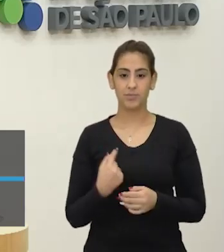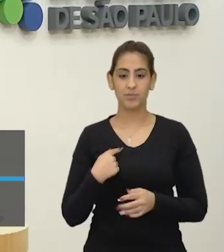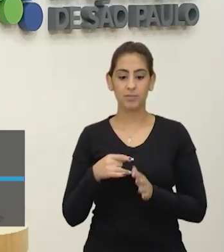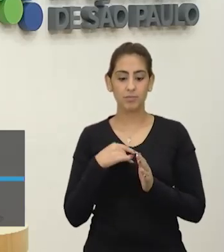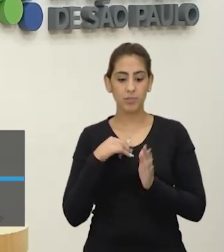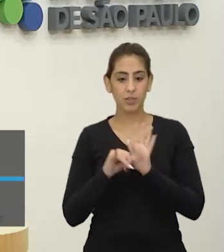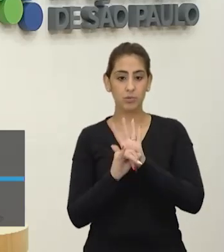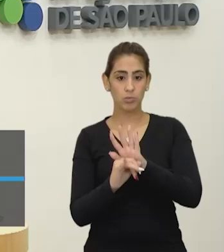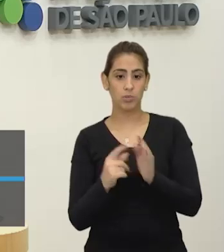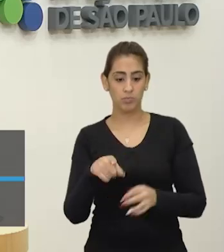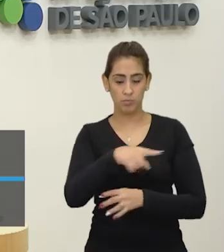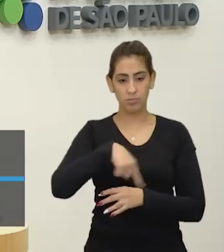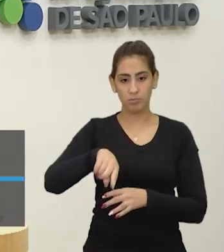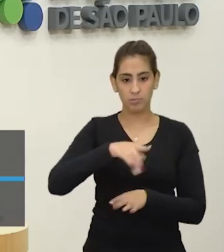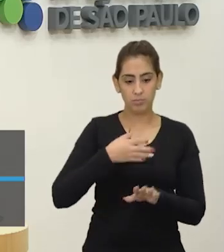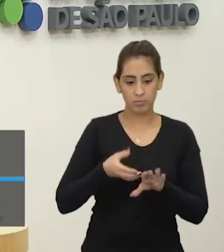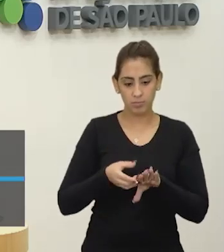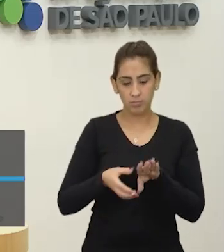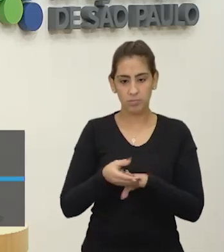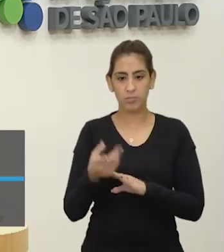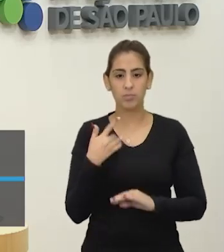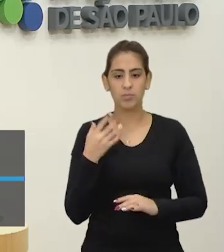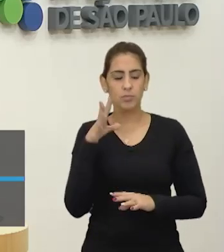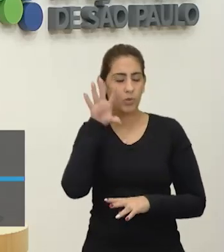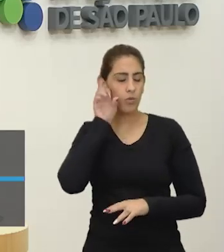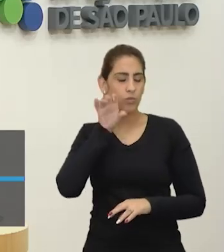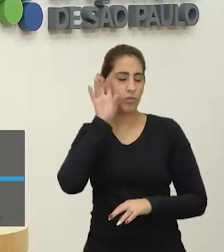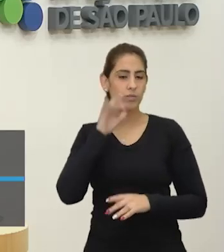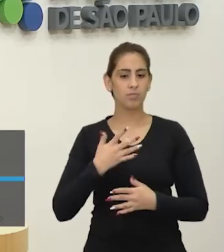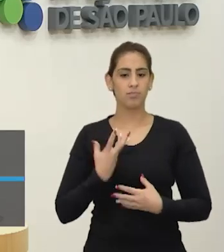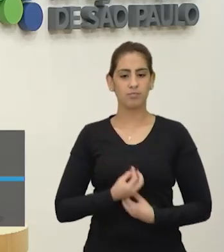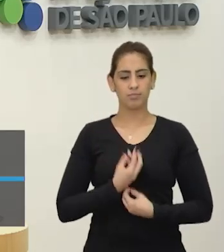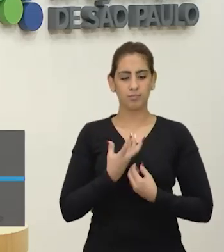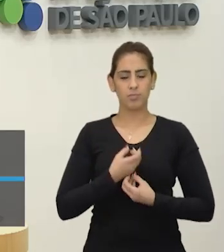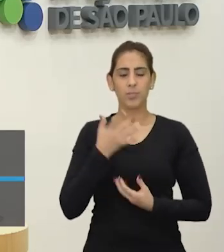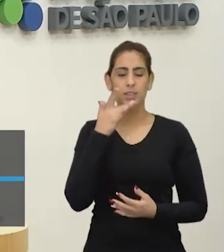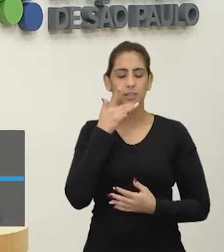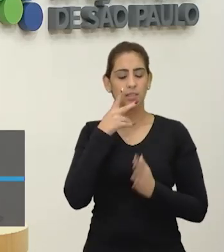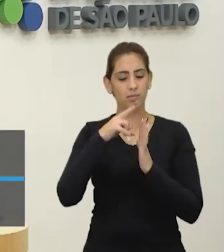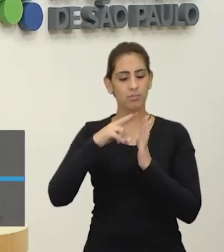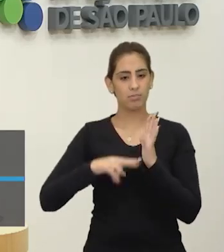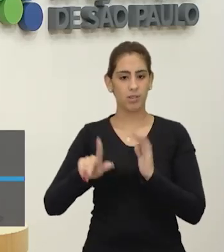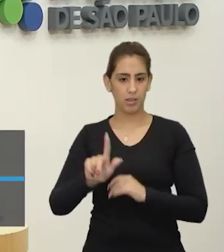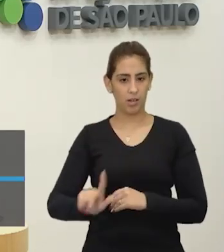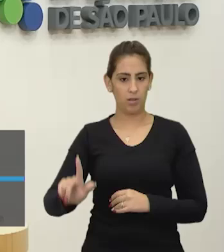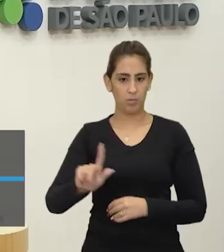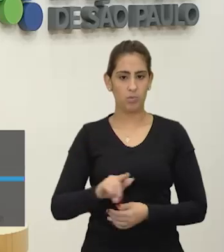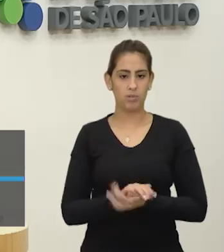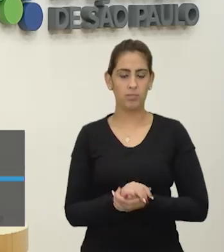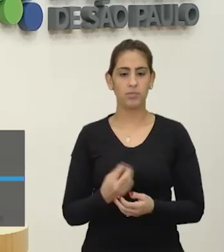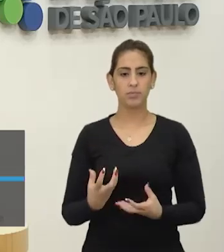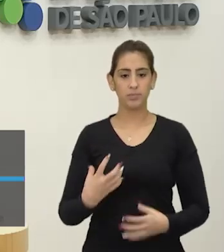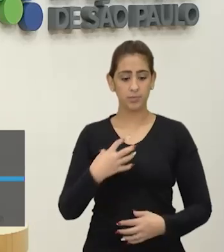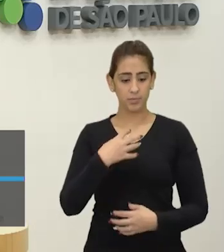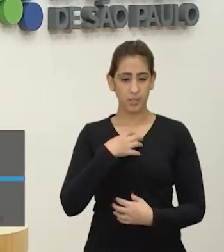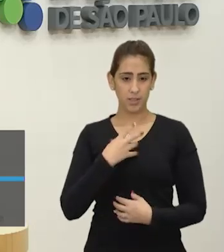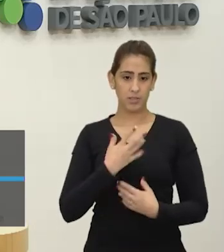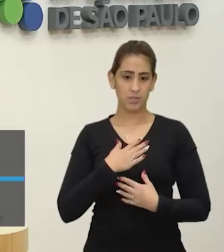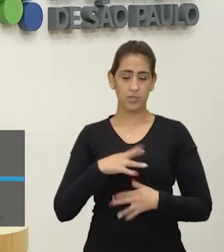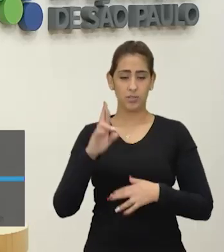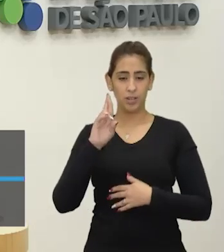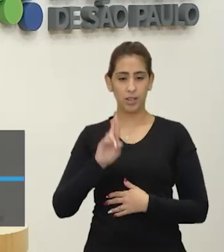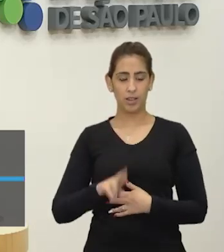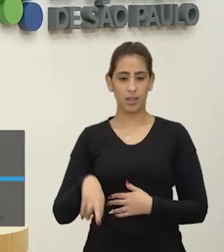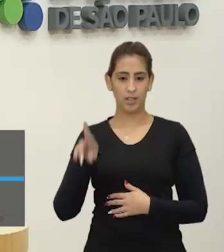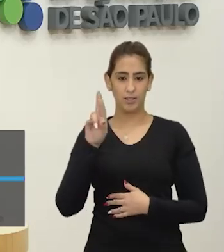fruir. O que significa fruir? Fruir, se deliciar com a poesia, com a literatura. Sente, relaxe. Pega